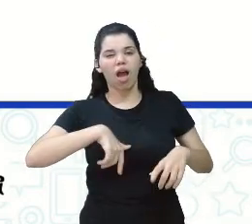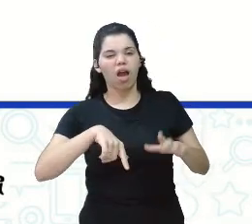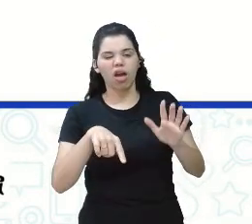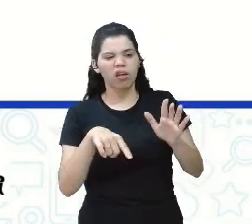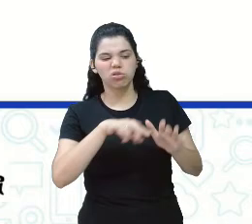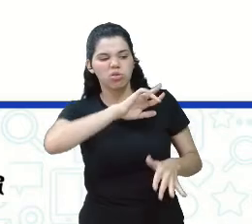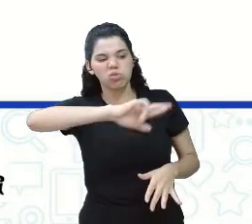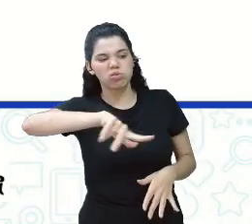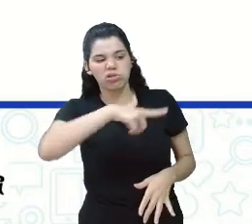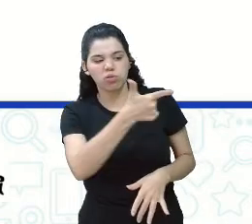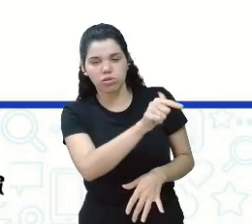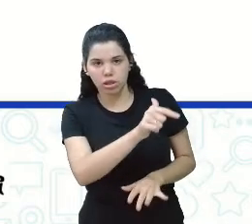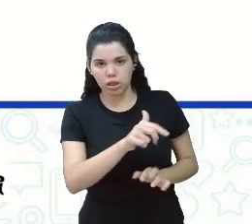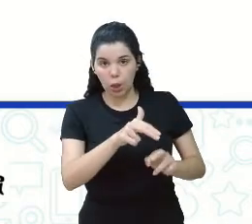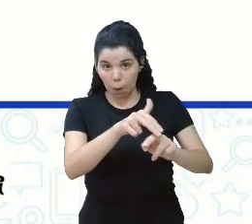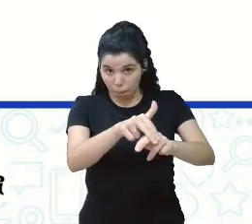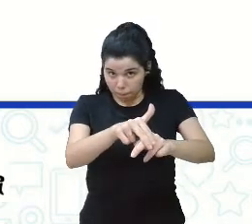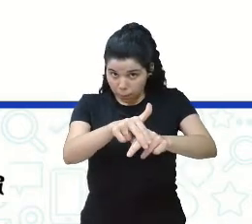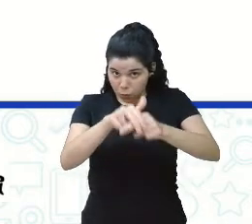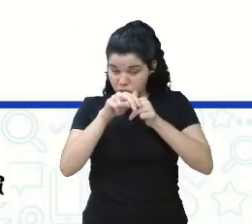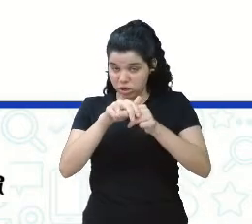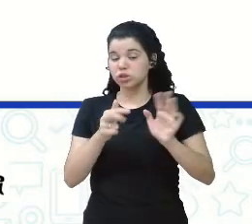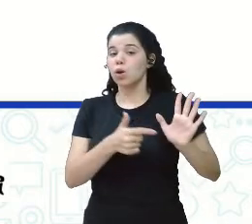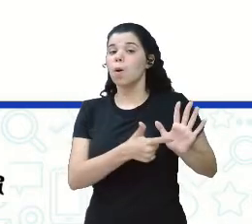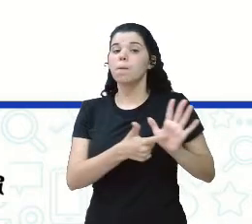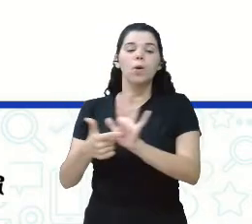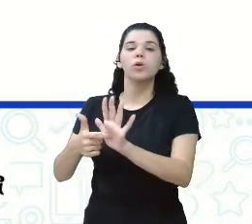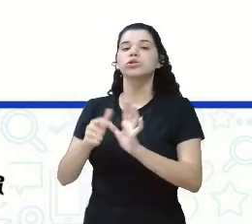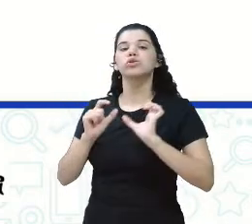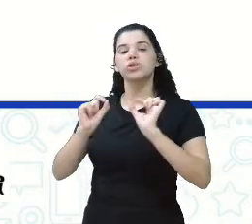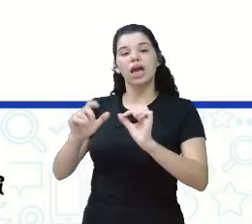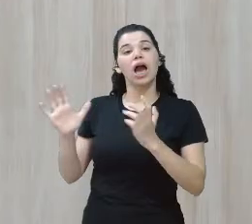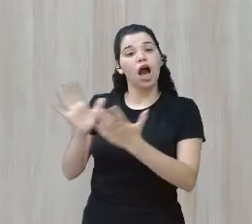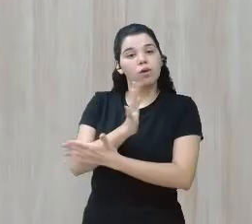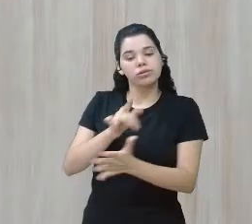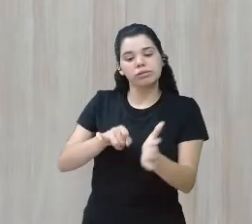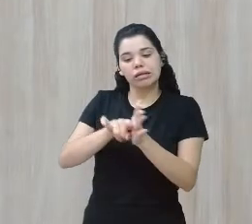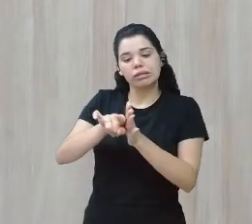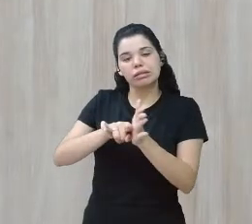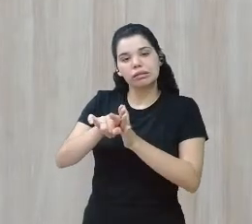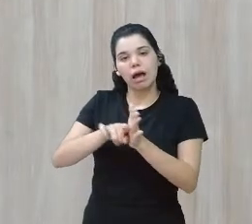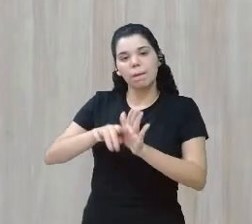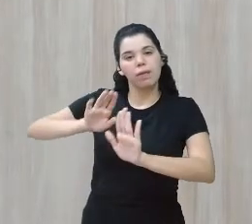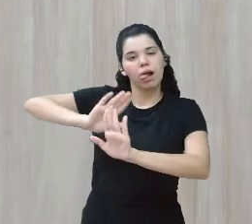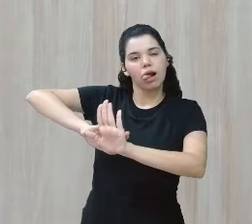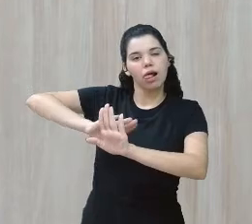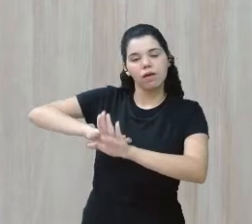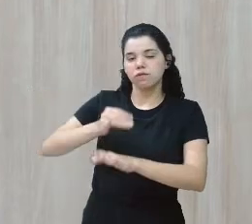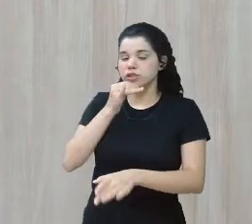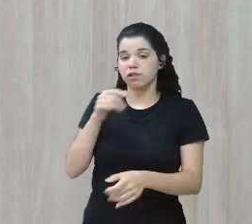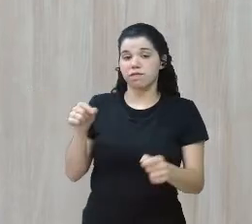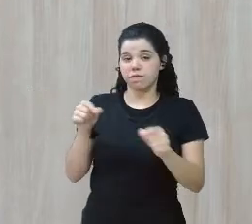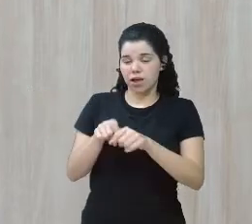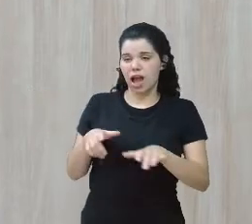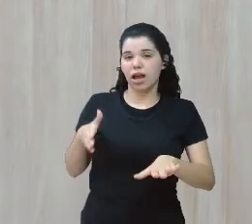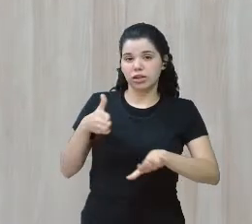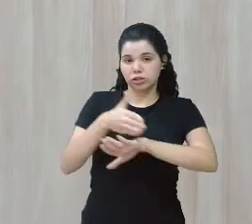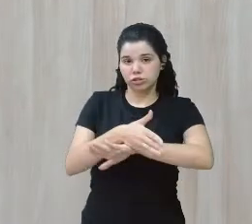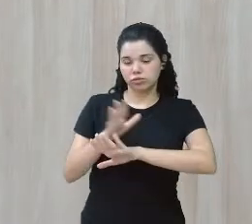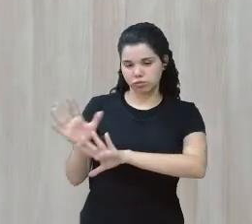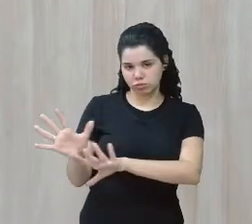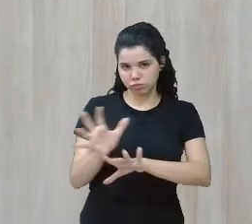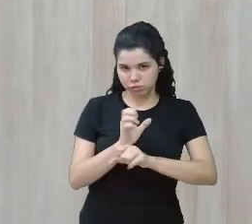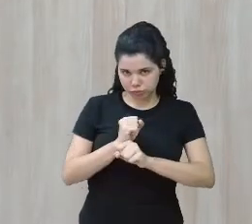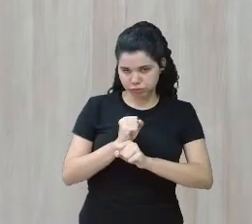essa janela imunológica está nos mostrando aqui que pode acontecer que você vá fazer, assim que você contrair